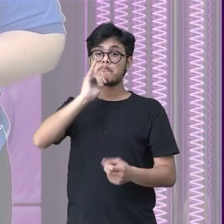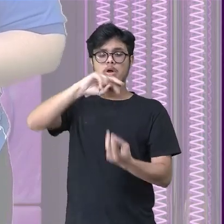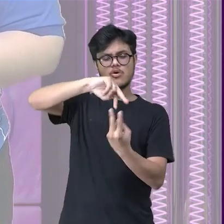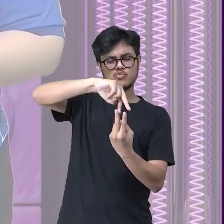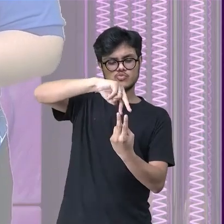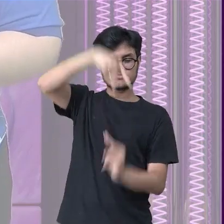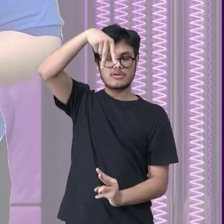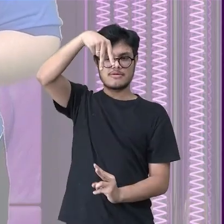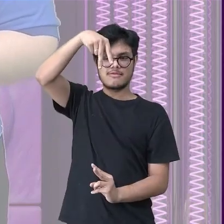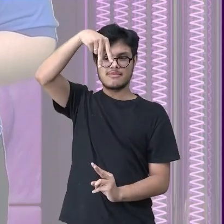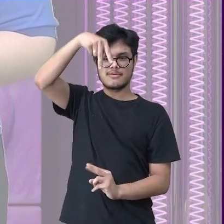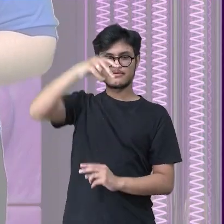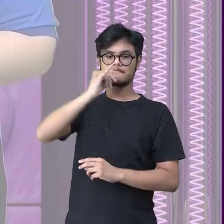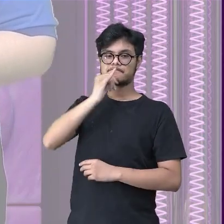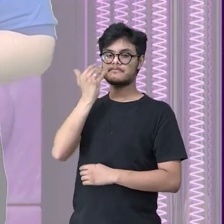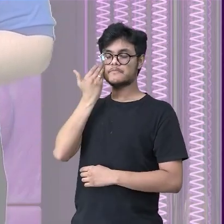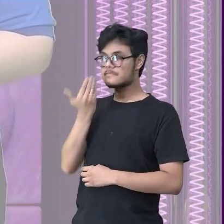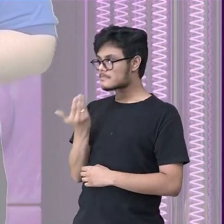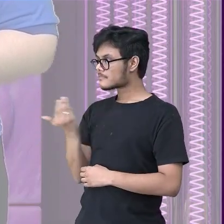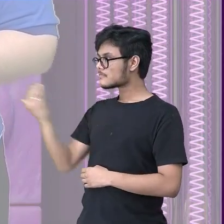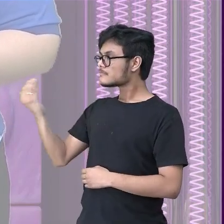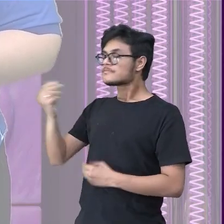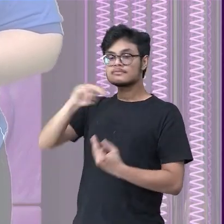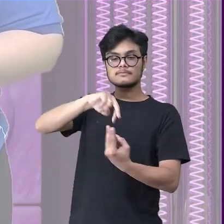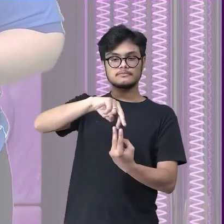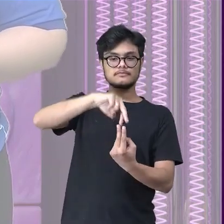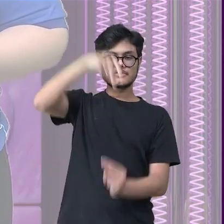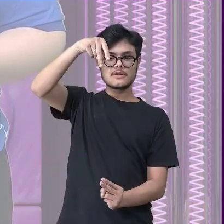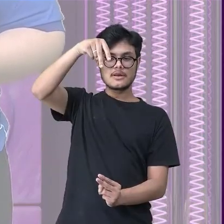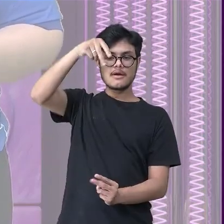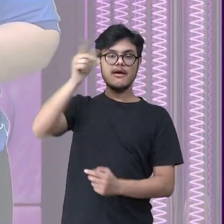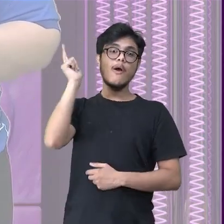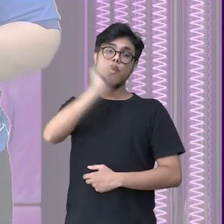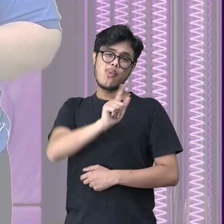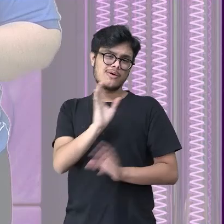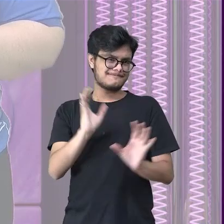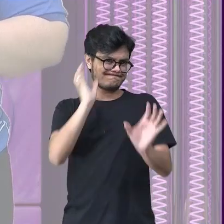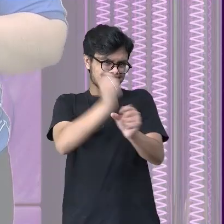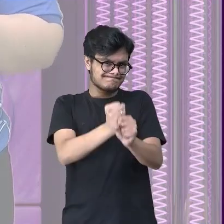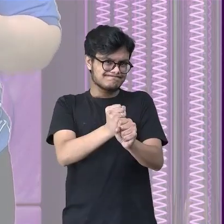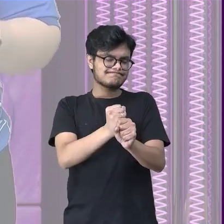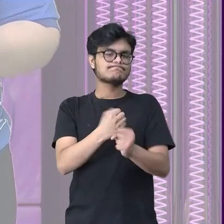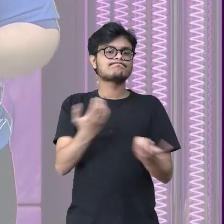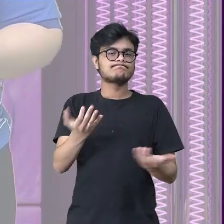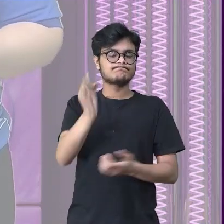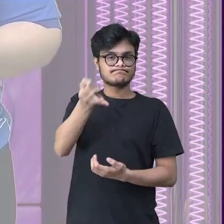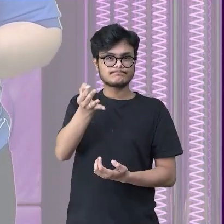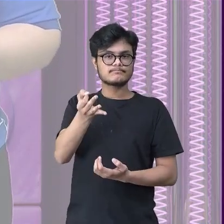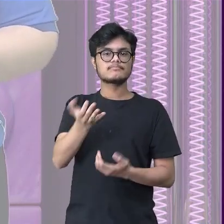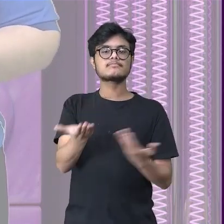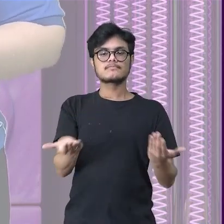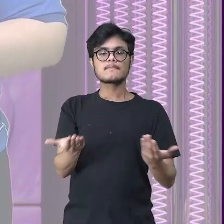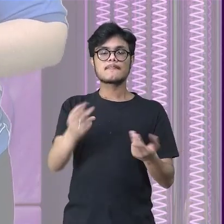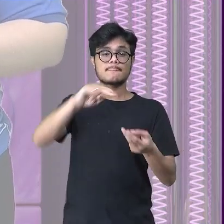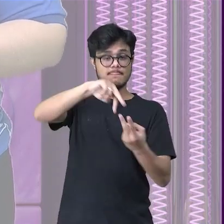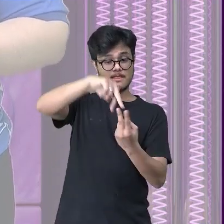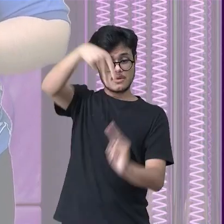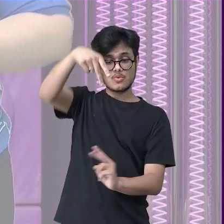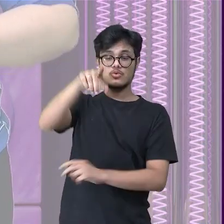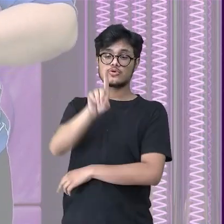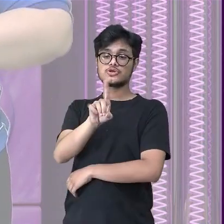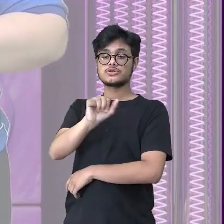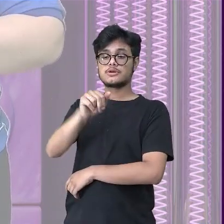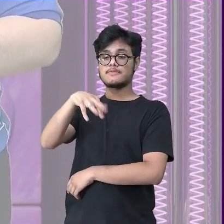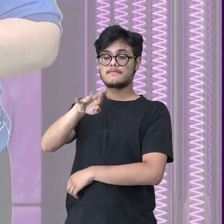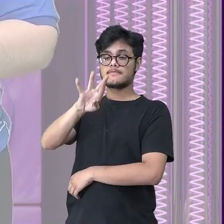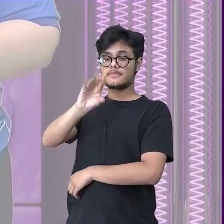né? Então, olha só aqui uma imagem do DNA humano. E aí esse diâmetro no DNA humano,